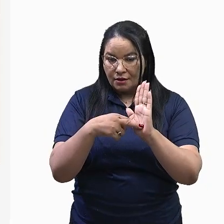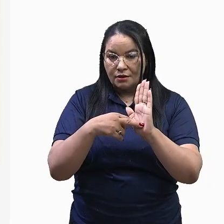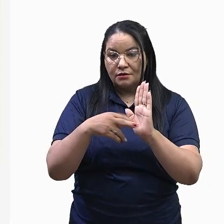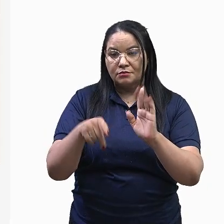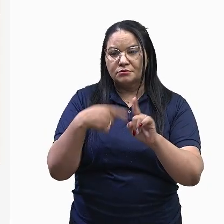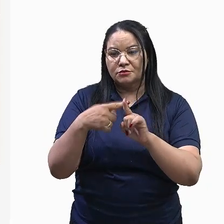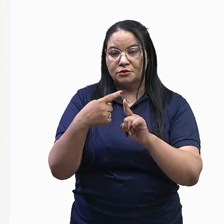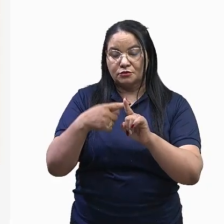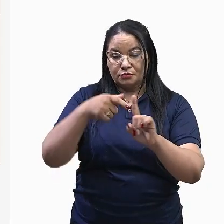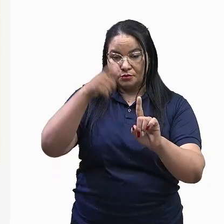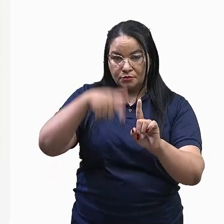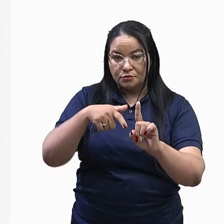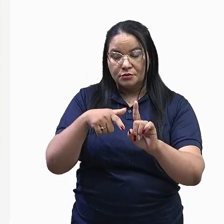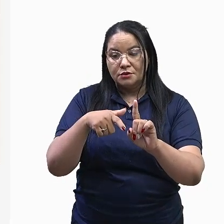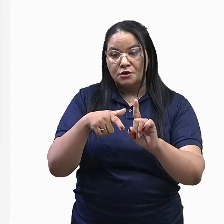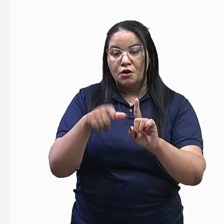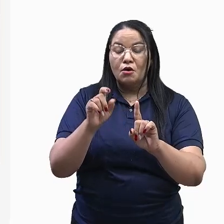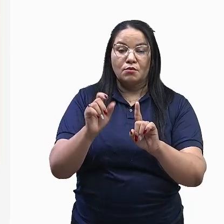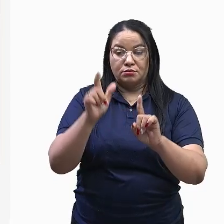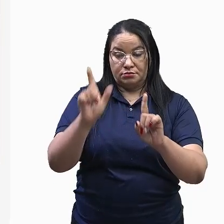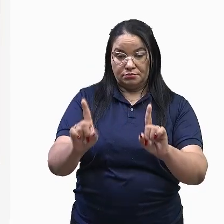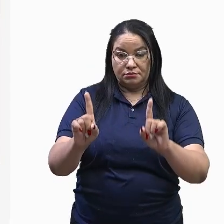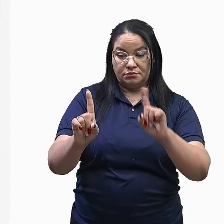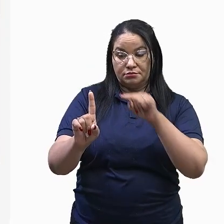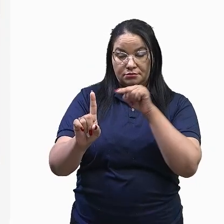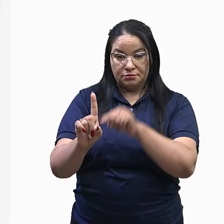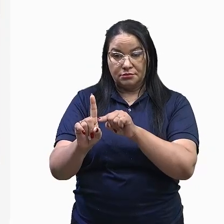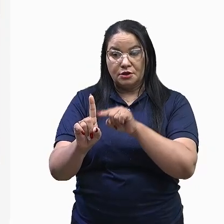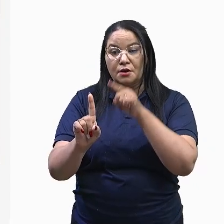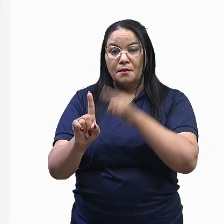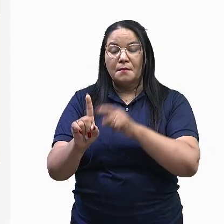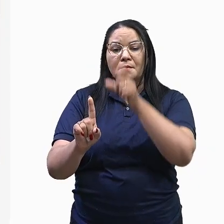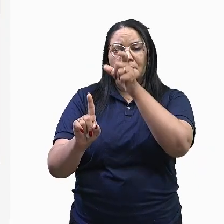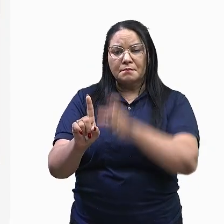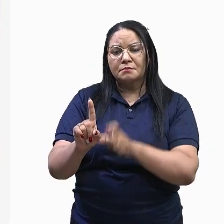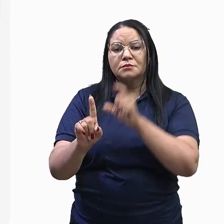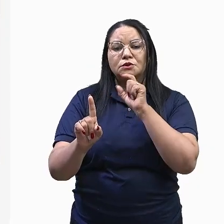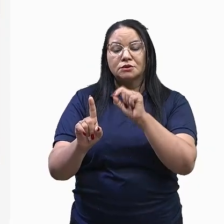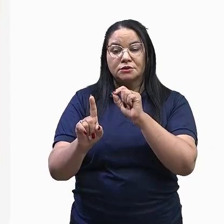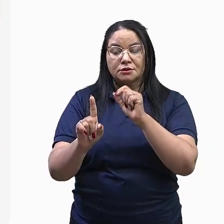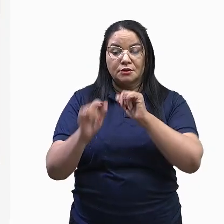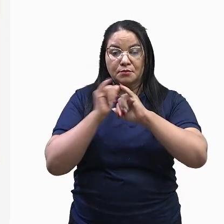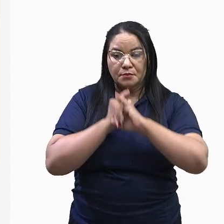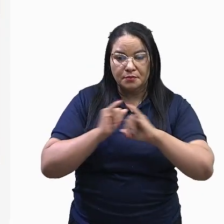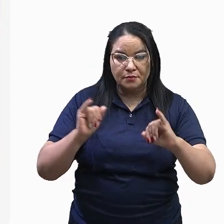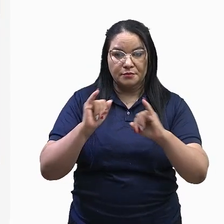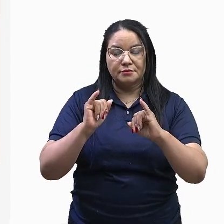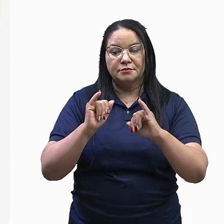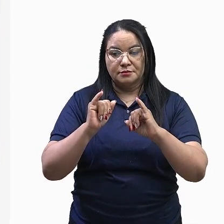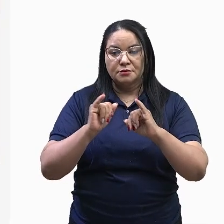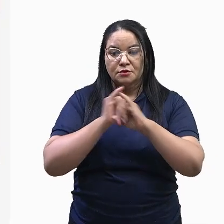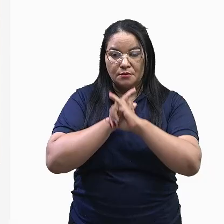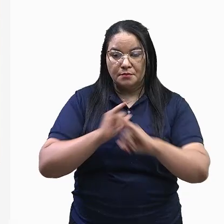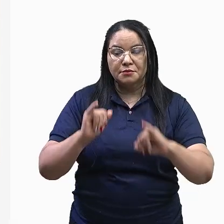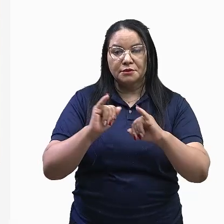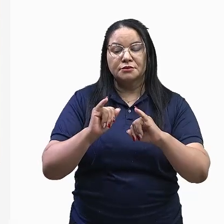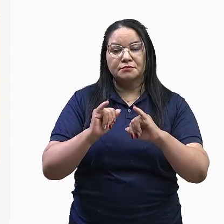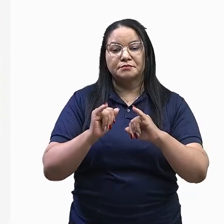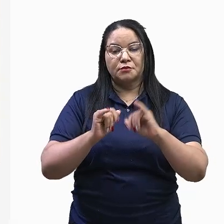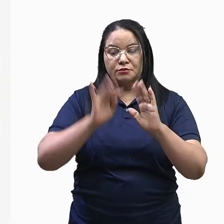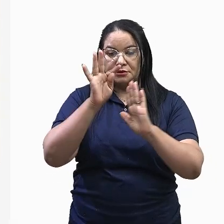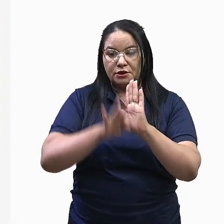ou no receptor da mensagem, ou seja, o emissor é quem emite, né, a fala, o